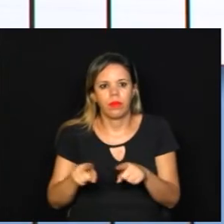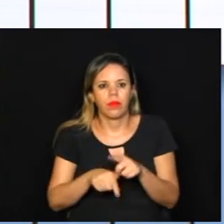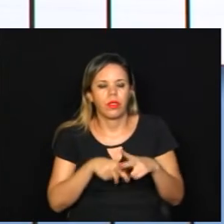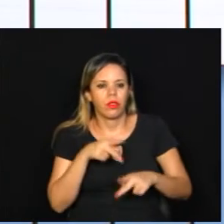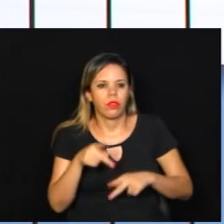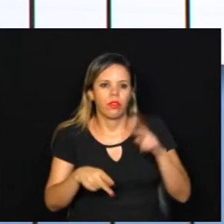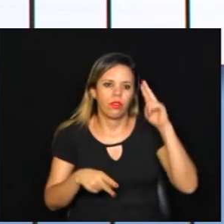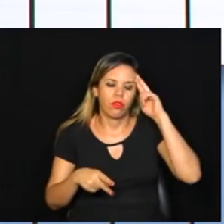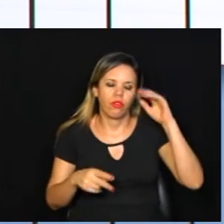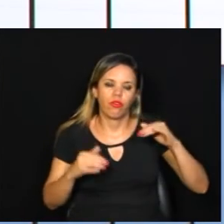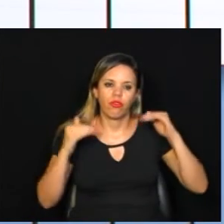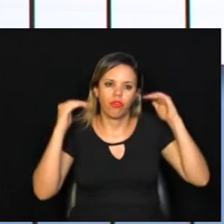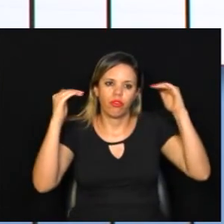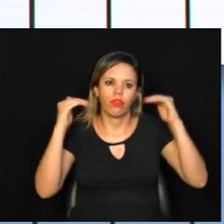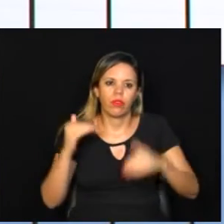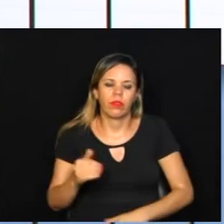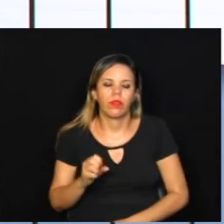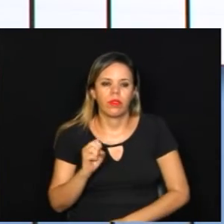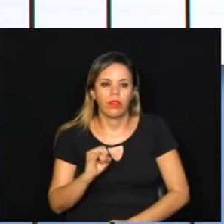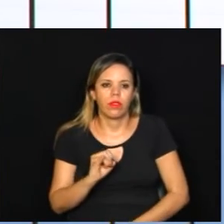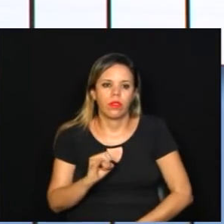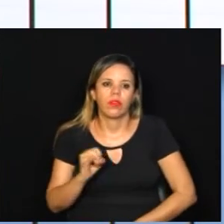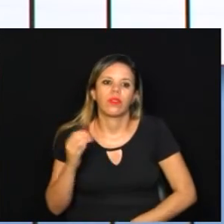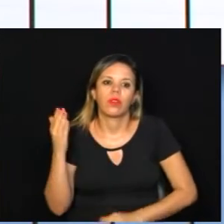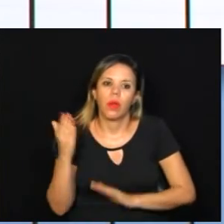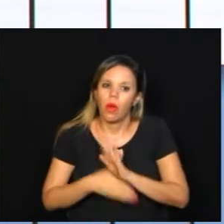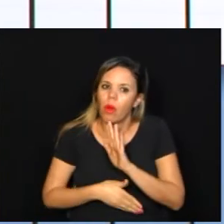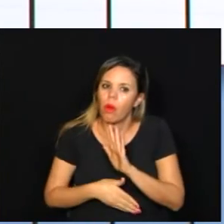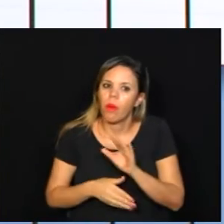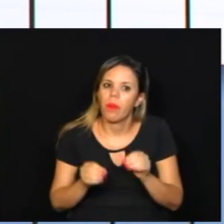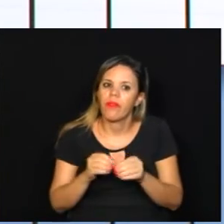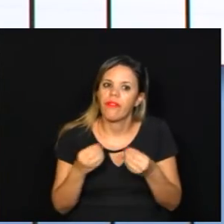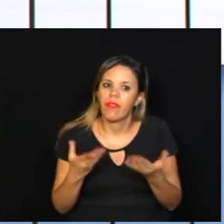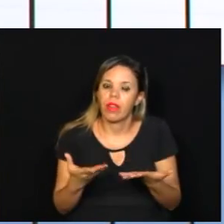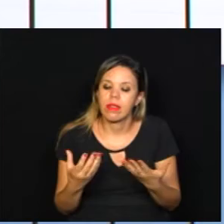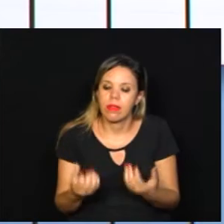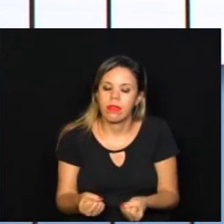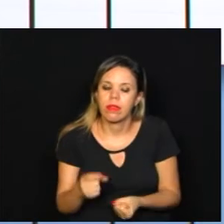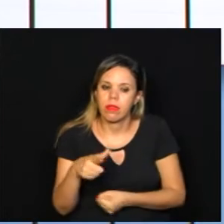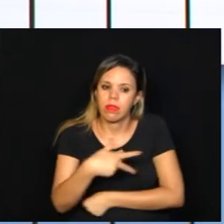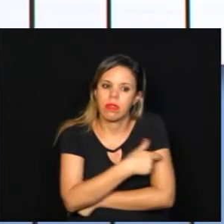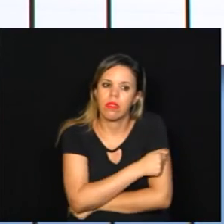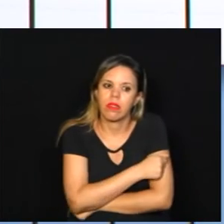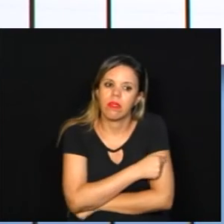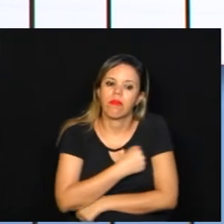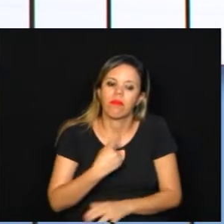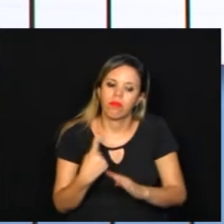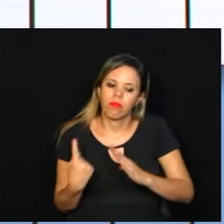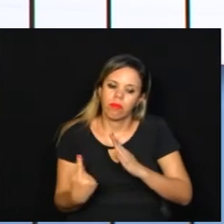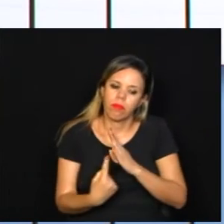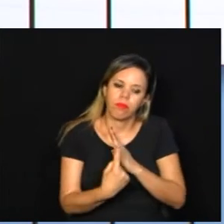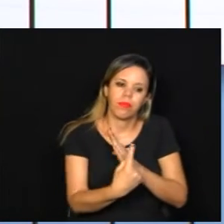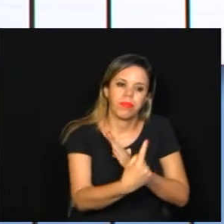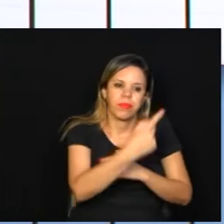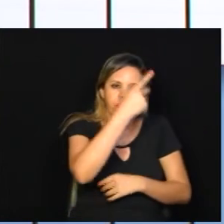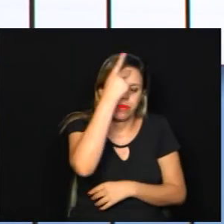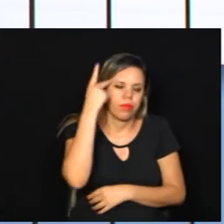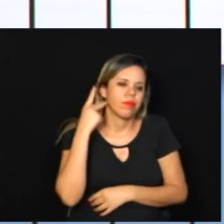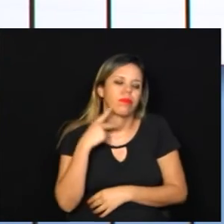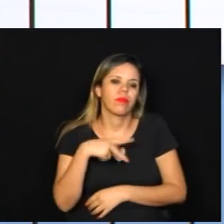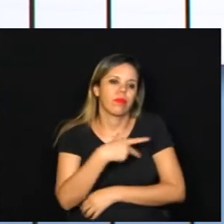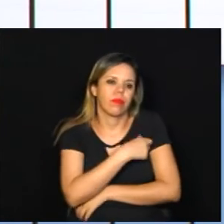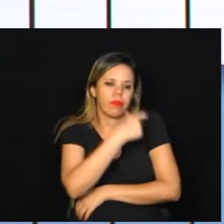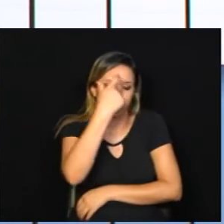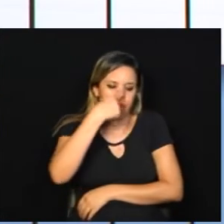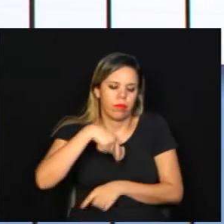superiores hierárquicos, caso comprovado uma ordem ou consentimento dessa fura-fila, a pessoa